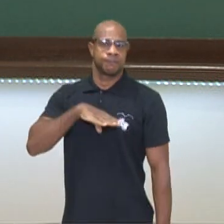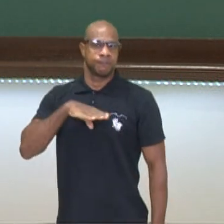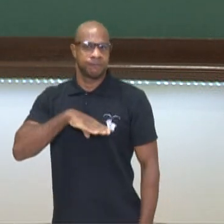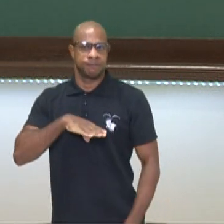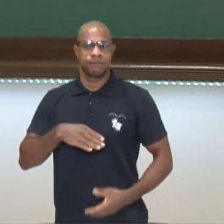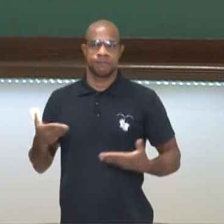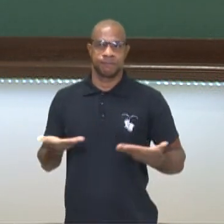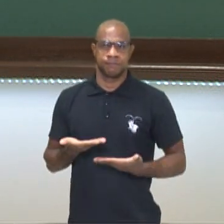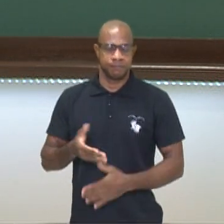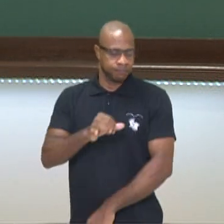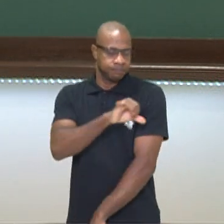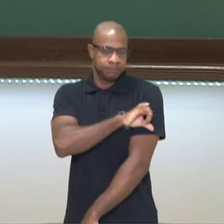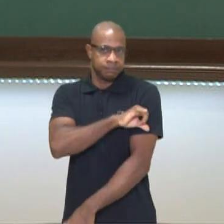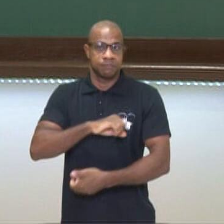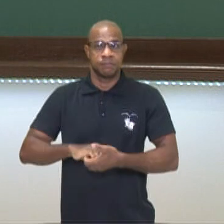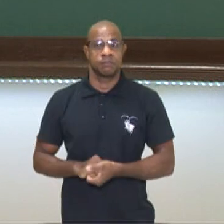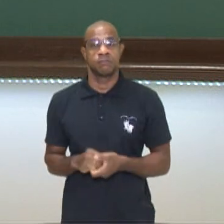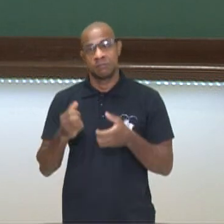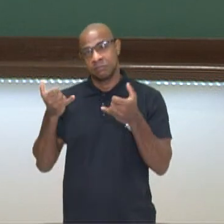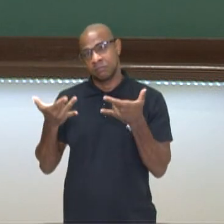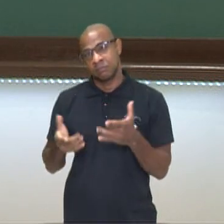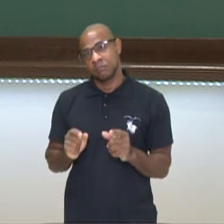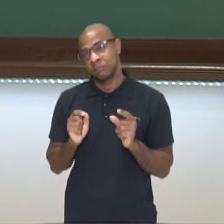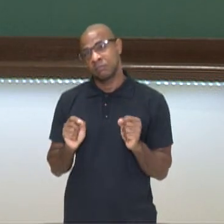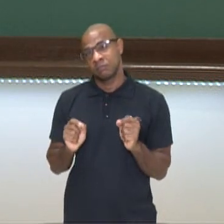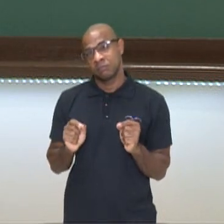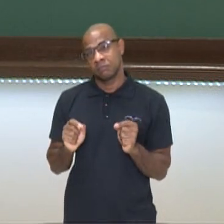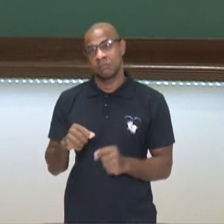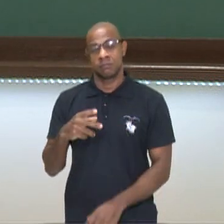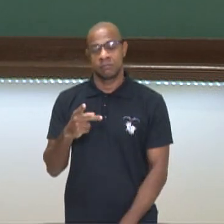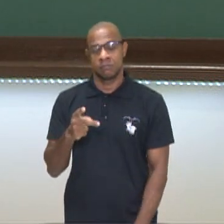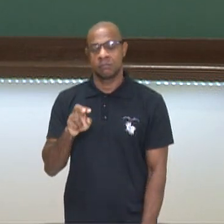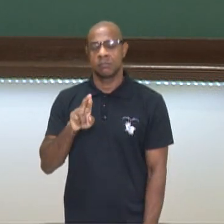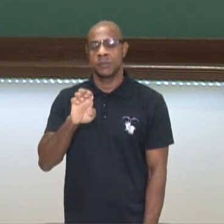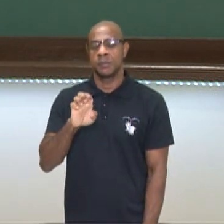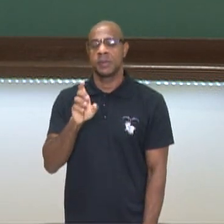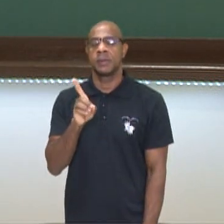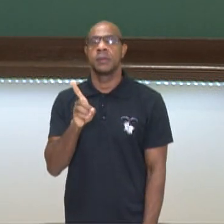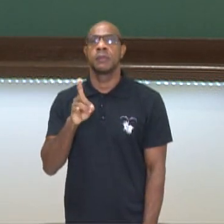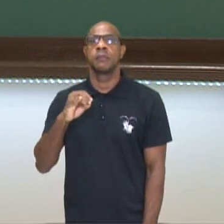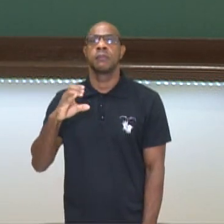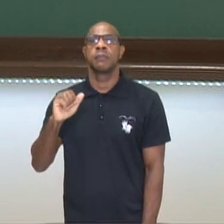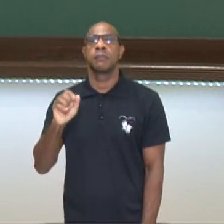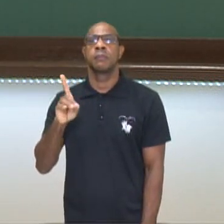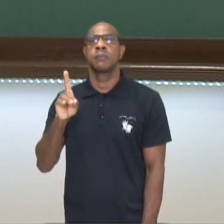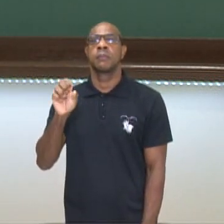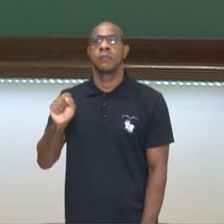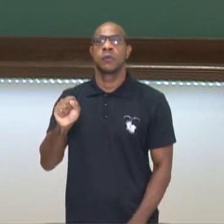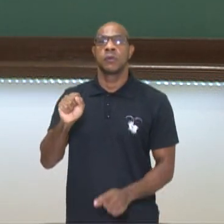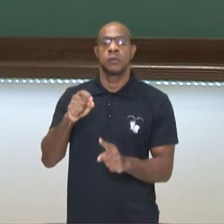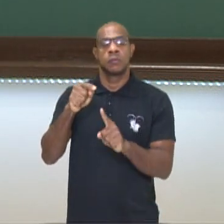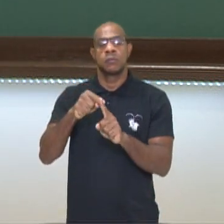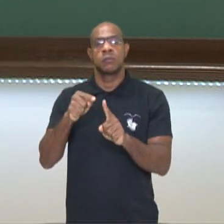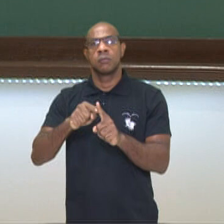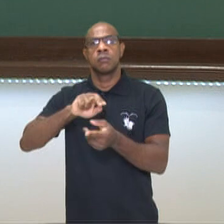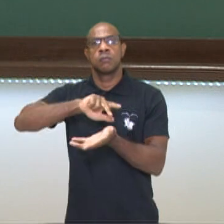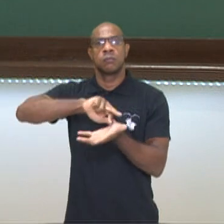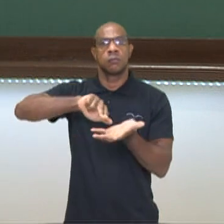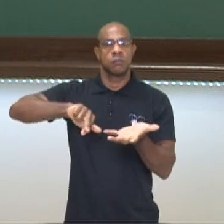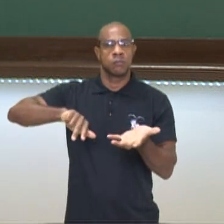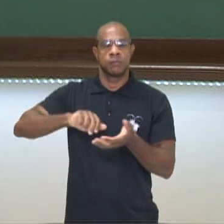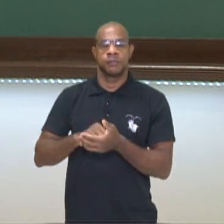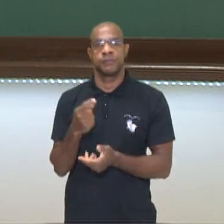bem-vinda. Hoje iremos falar sobre predicados, tipos de predicados. Vejamos o nosso